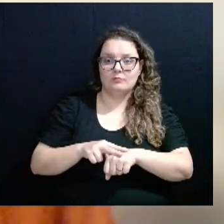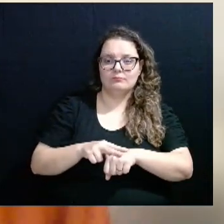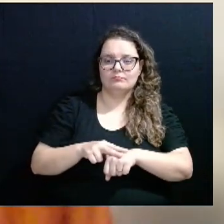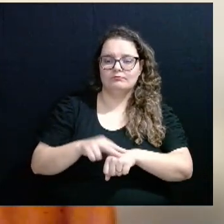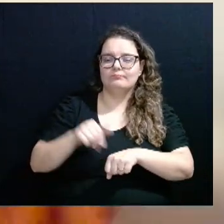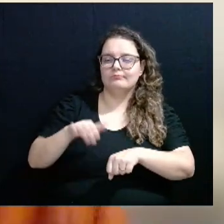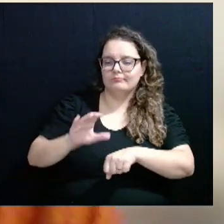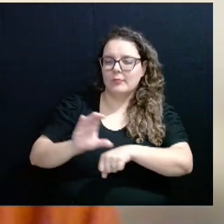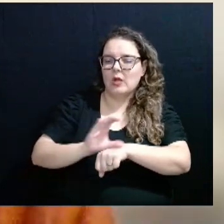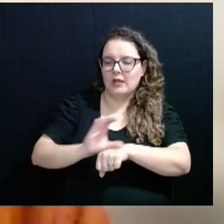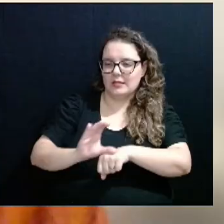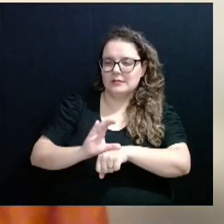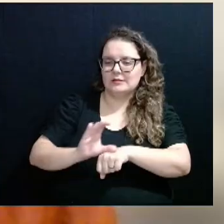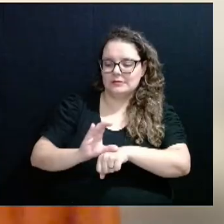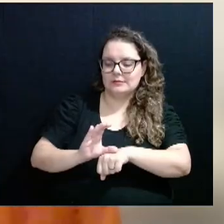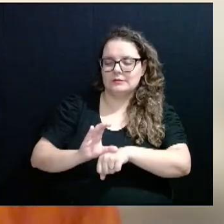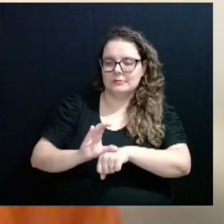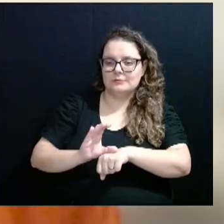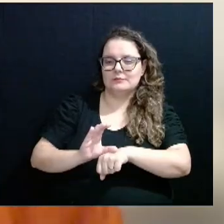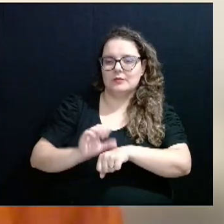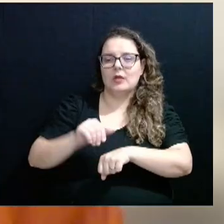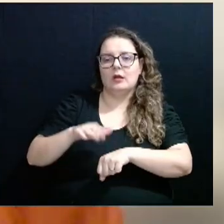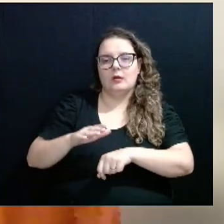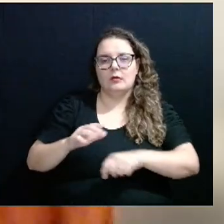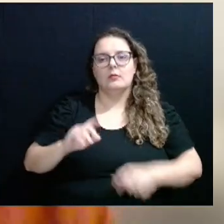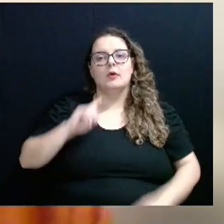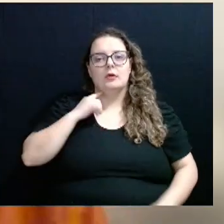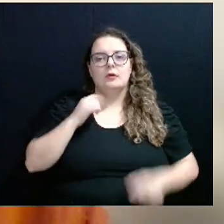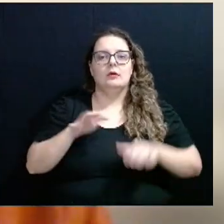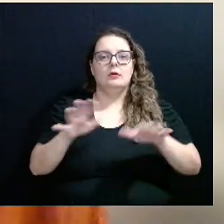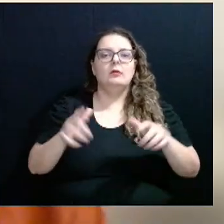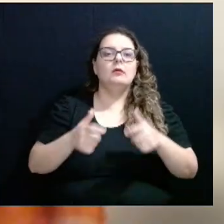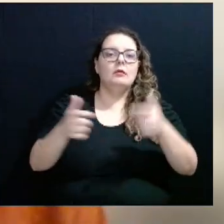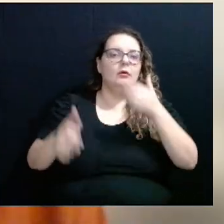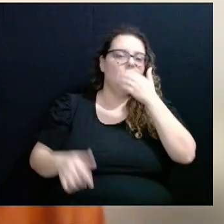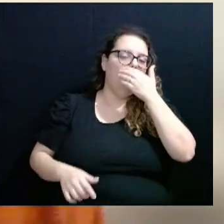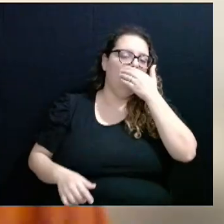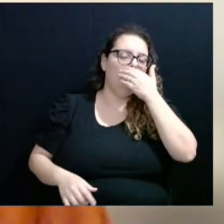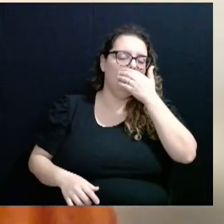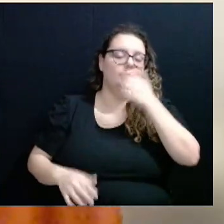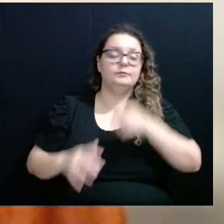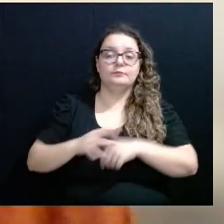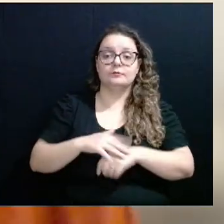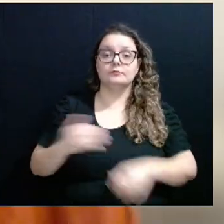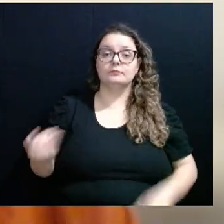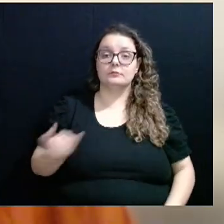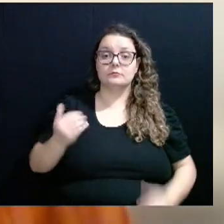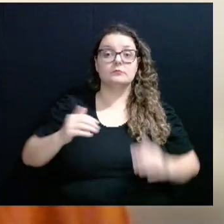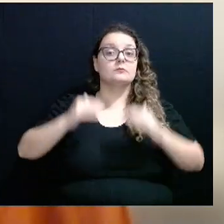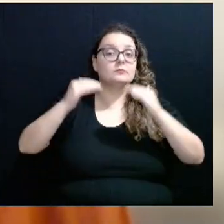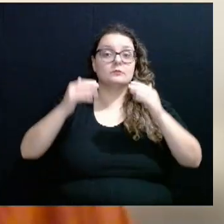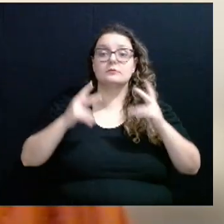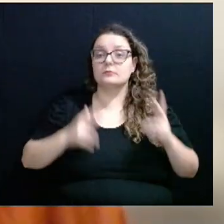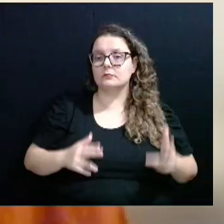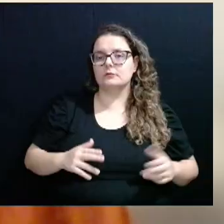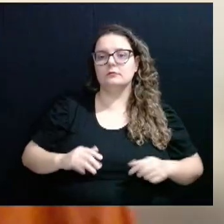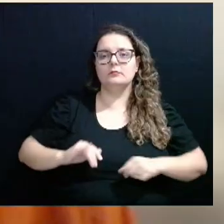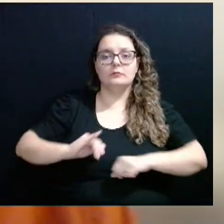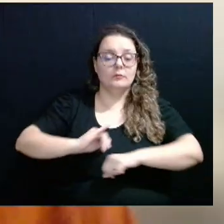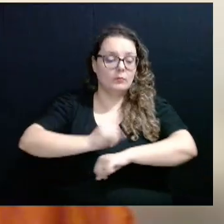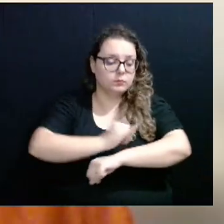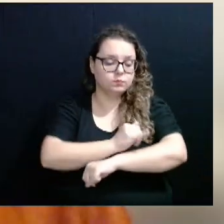mais poluição e a maior incidência de algumas doenças importantes e muito prevalentes, como obesidade, pressão